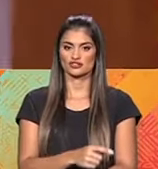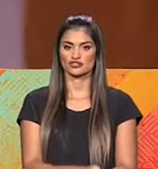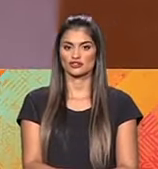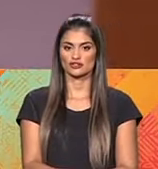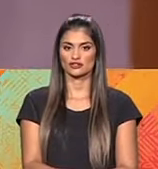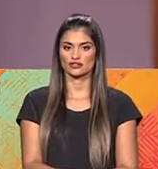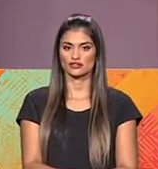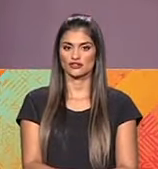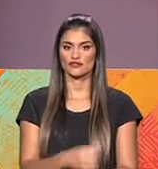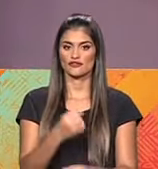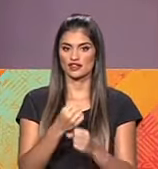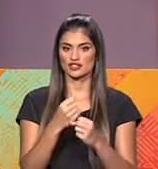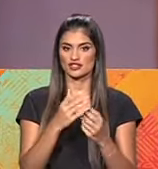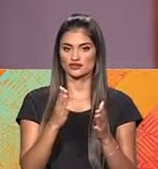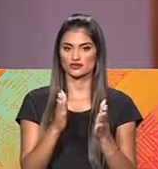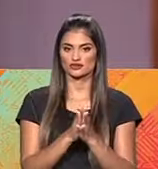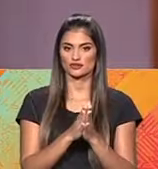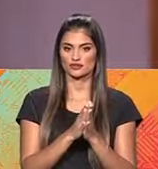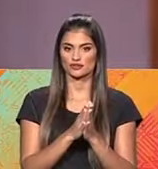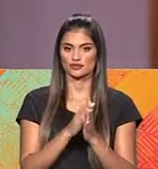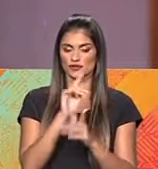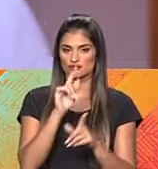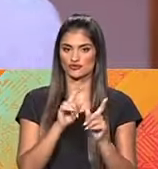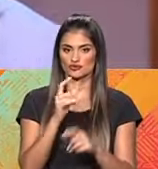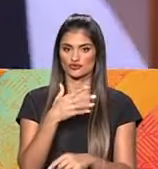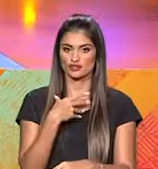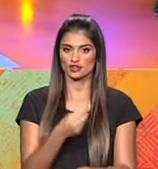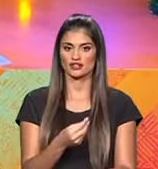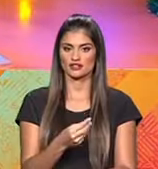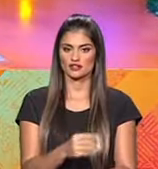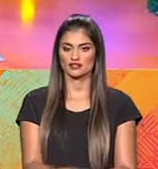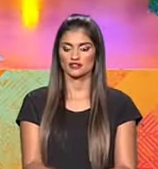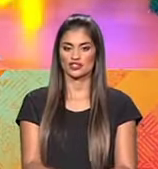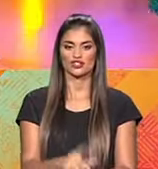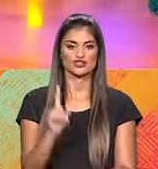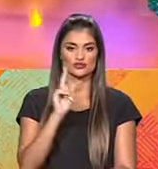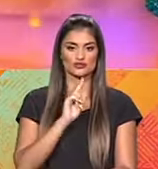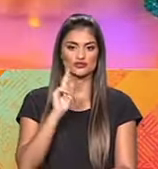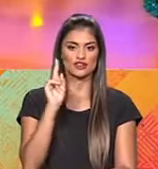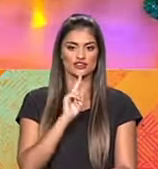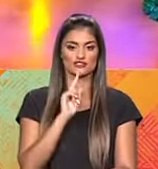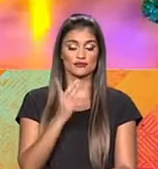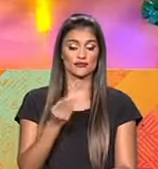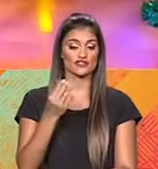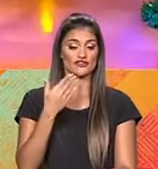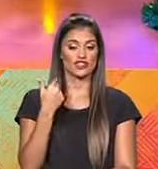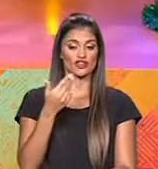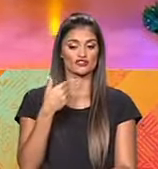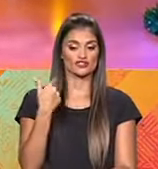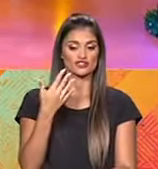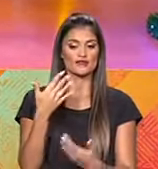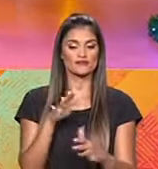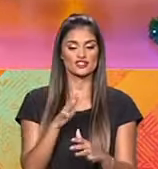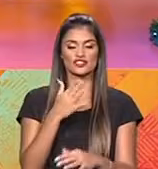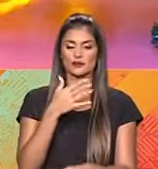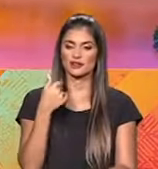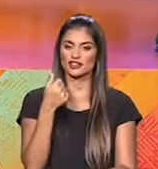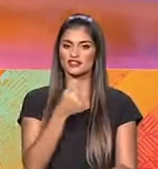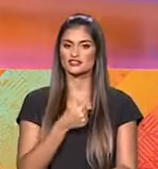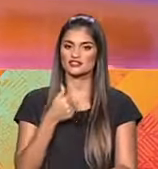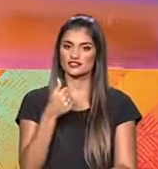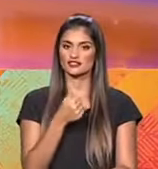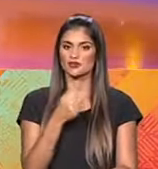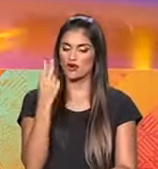poderosas, fazem tudo para agradar. As mulheres são mais vaidosas, mas a beleza está